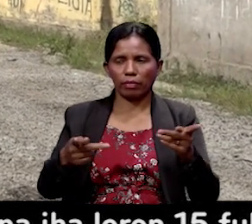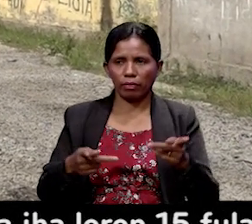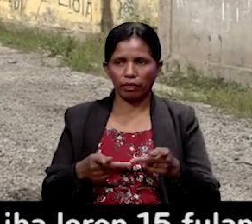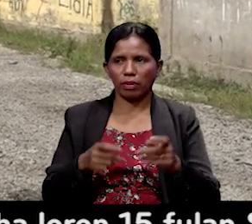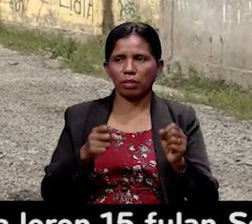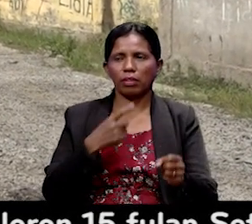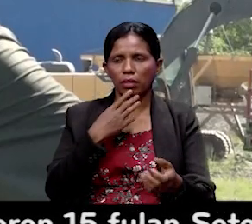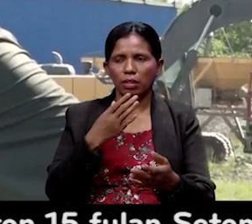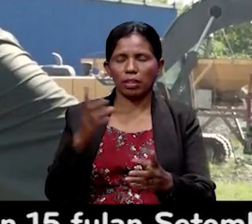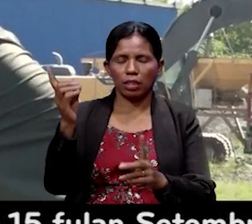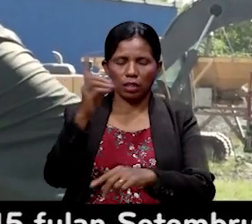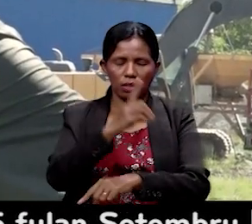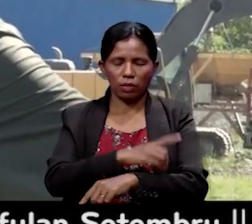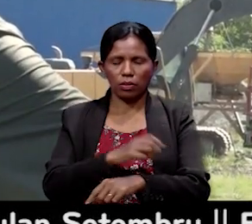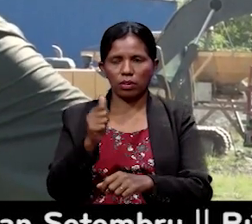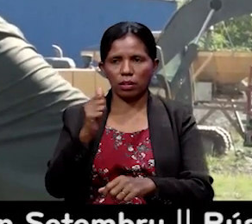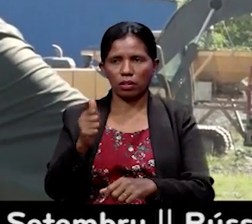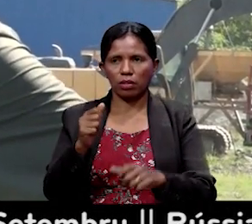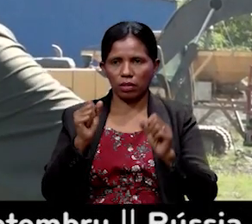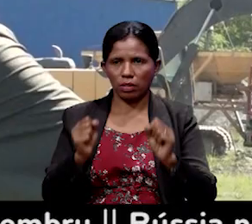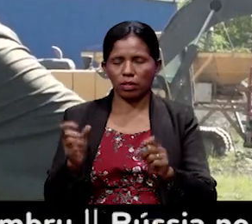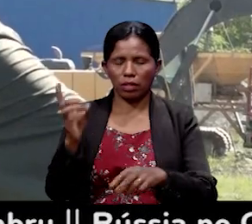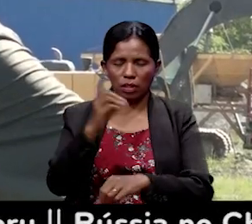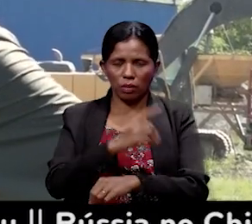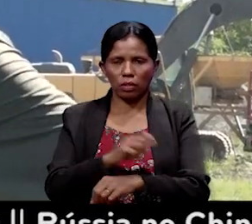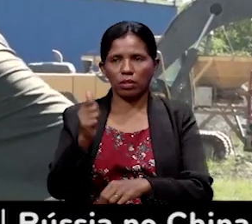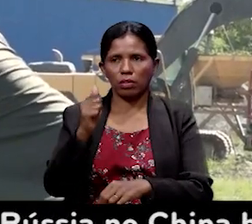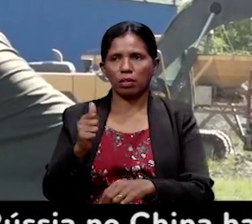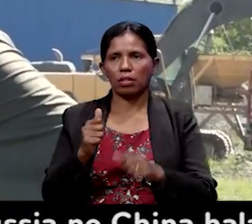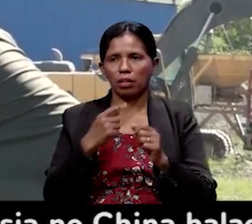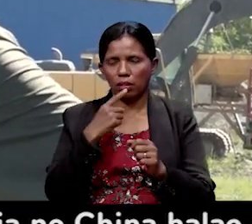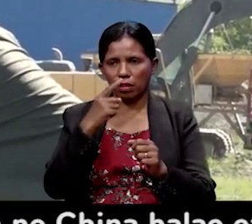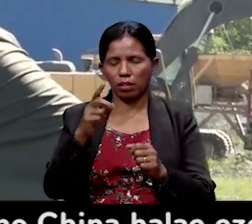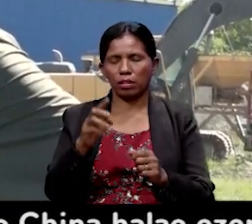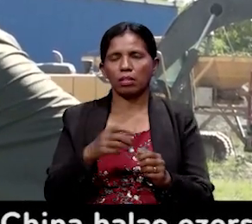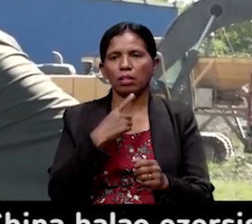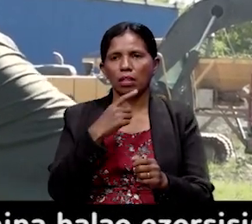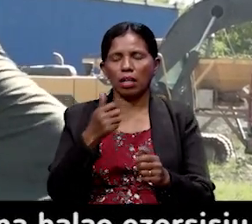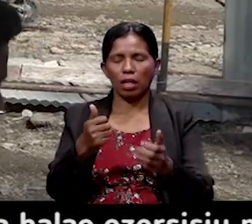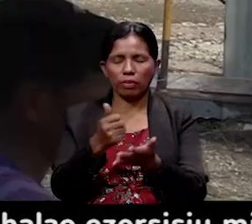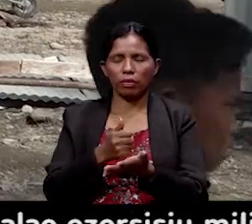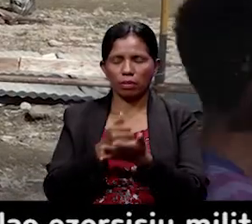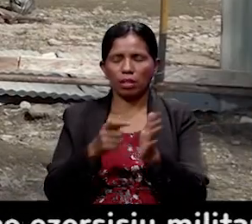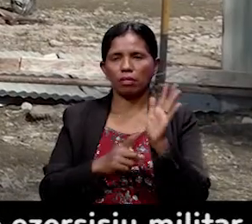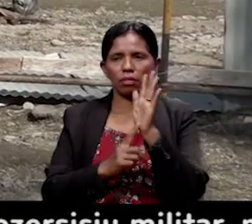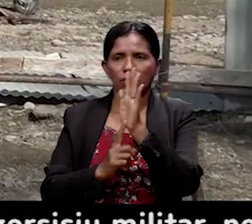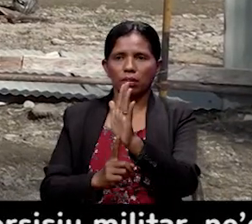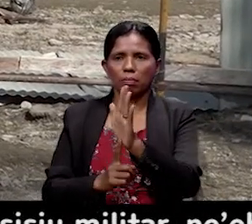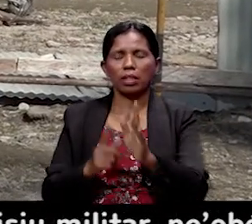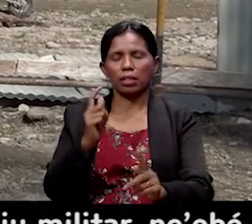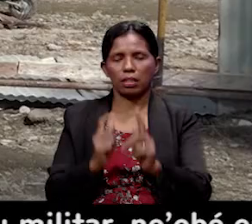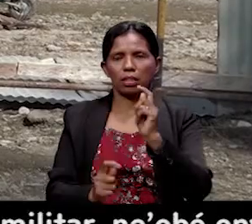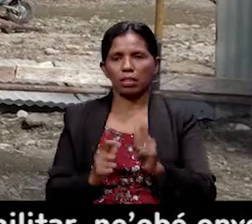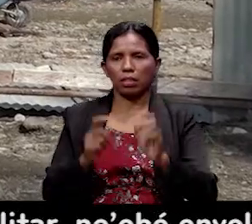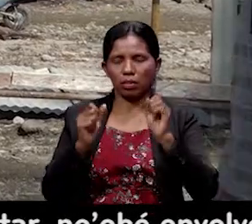válido durante Loron Sanulu Nilaran, no durante Loron Sanulu né, advogado Rei de Barainian, hatama fale ação principal ba tribunal,